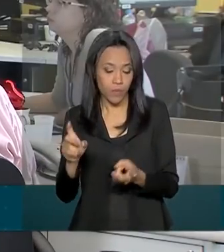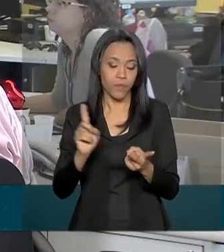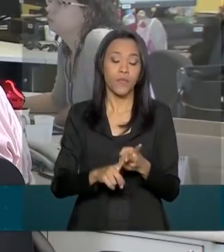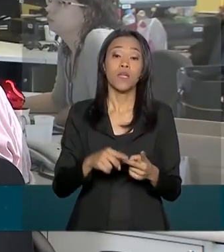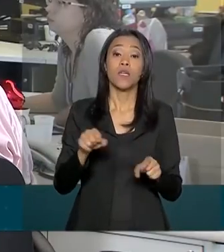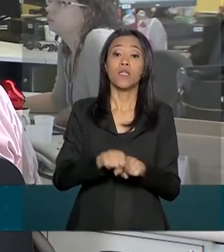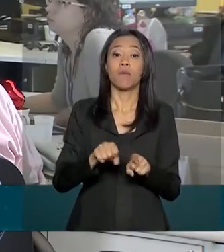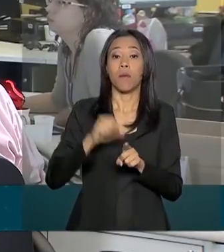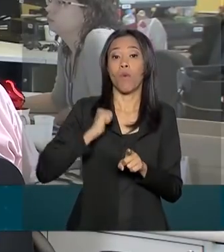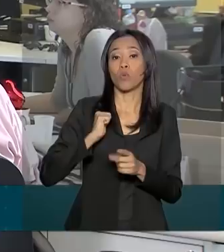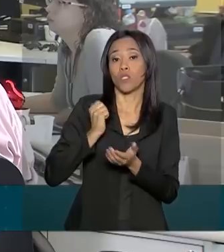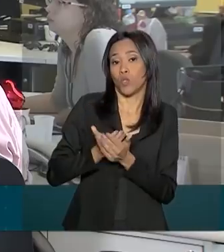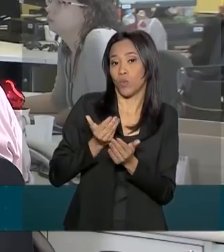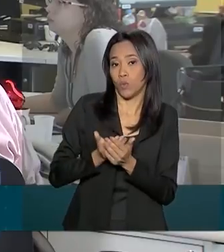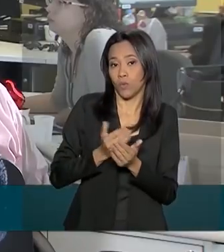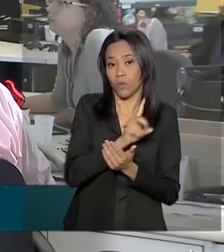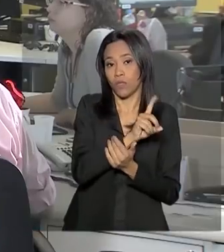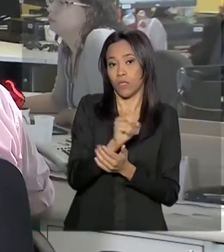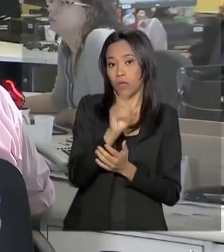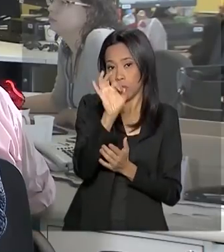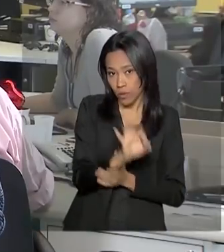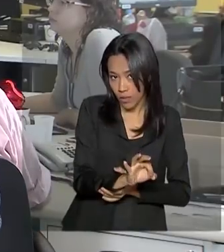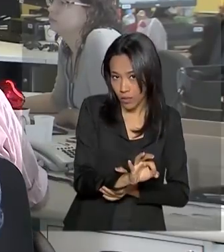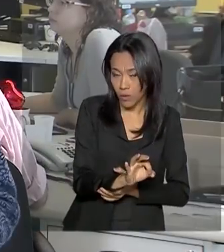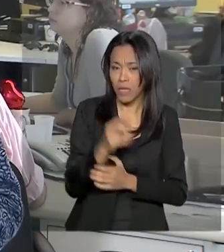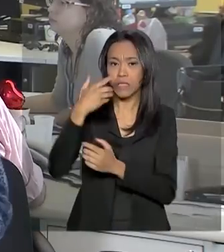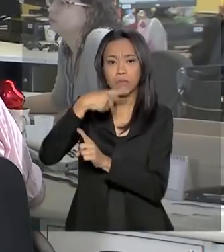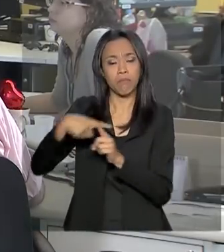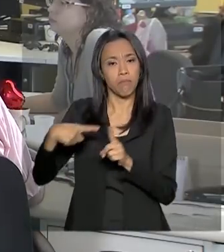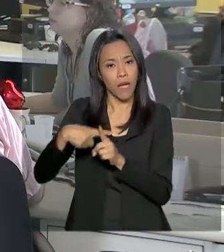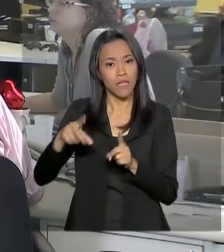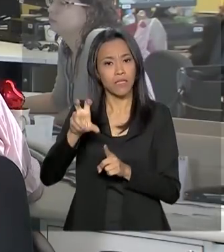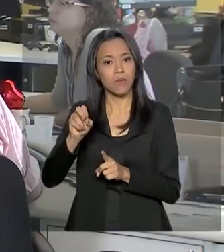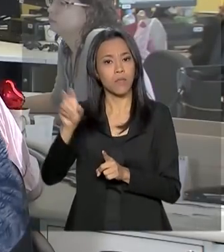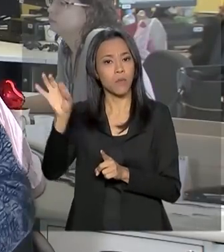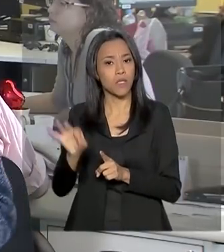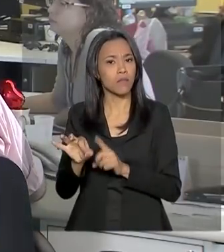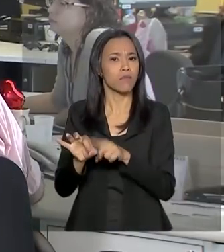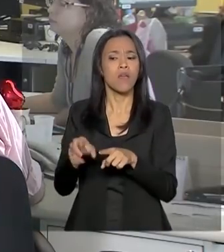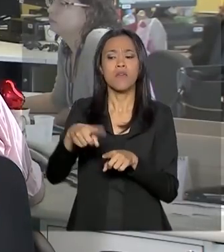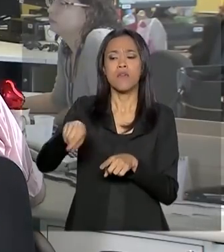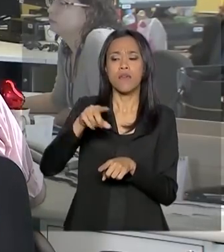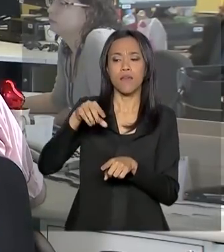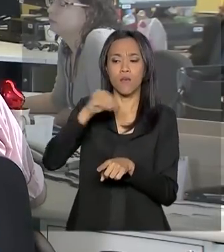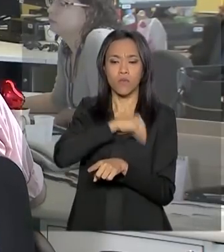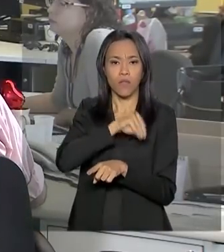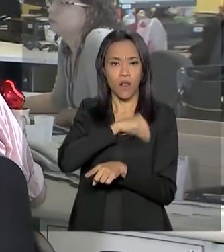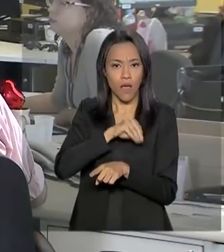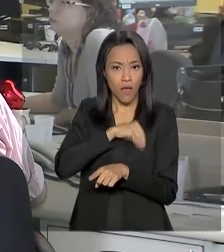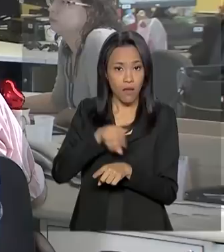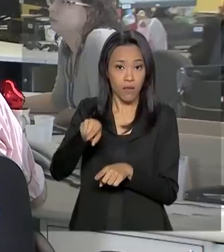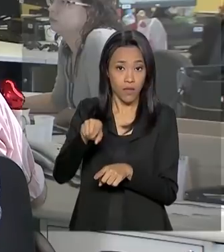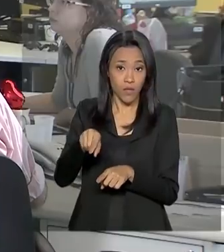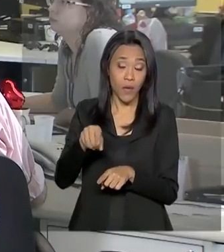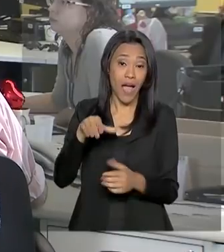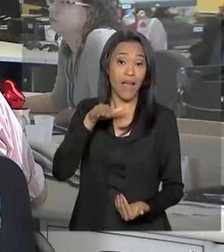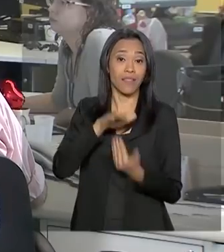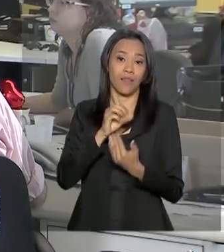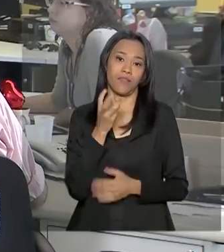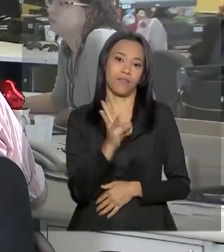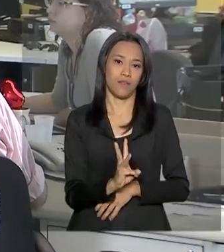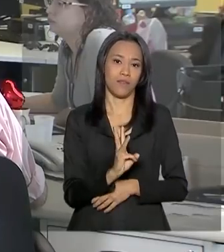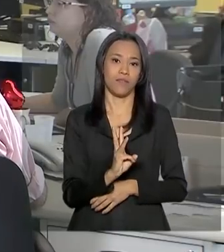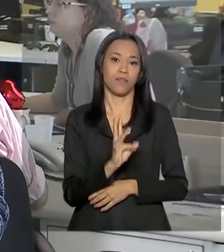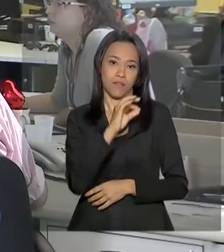bolsas integrais de 100%. As bolsas parciais são destinadas a estudantes que têm renda familiar bruta per capita de até três